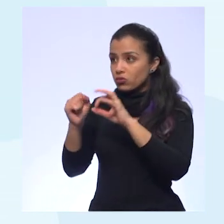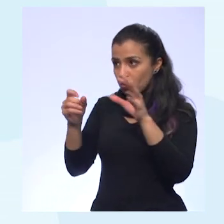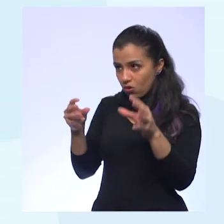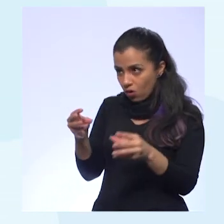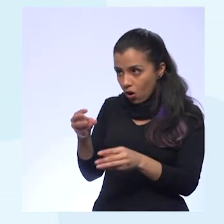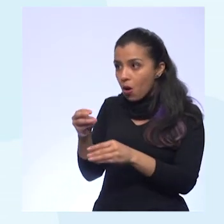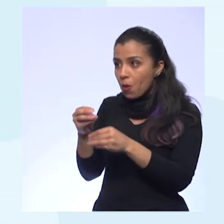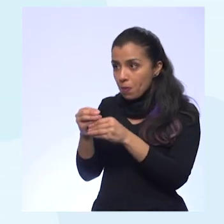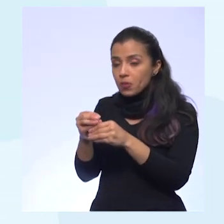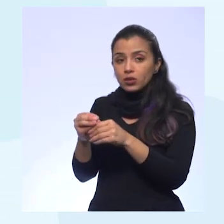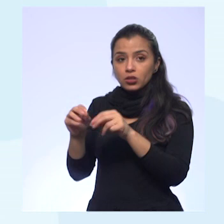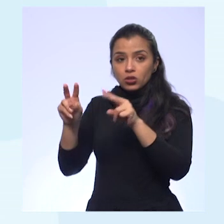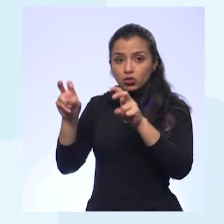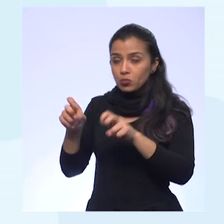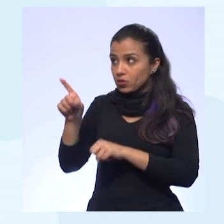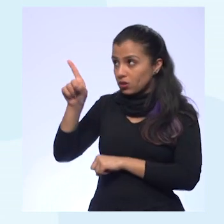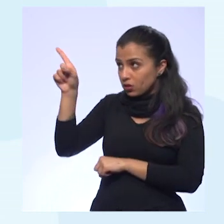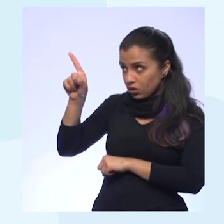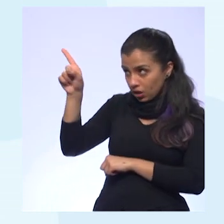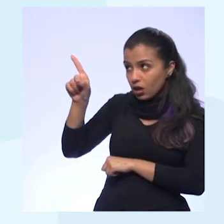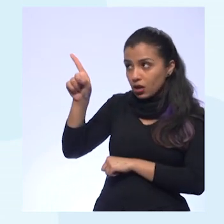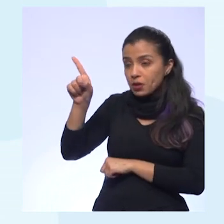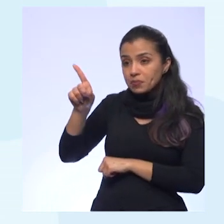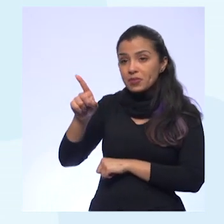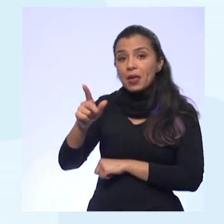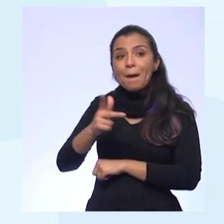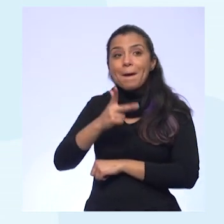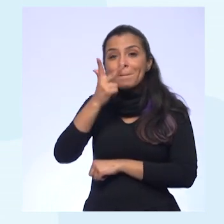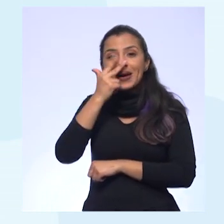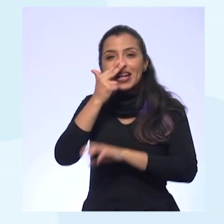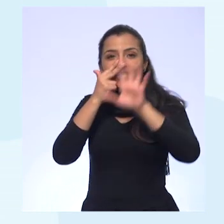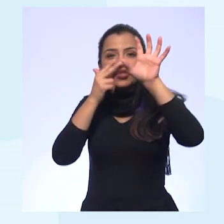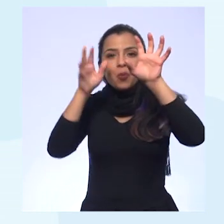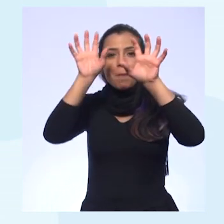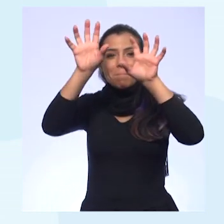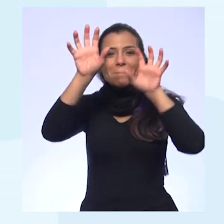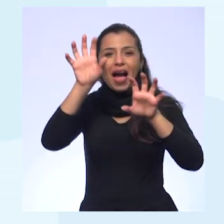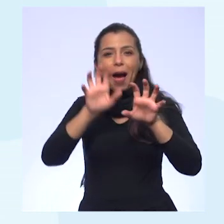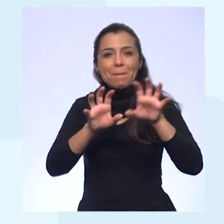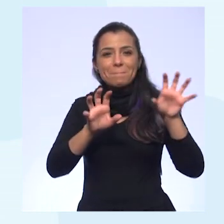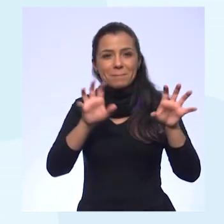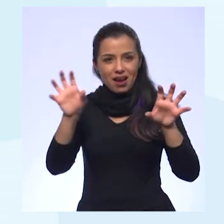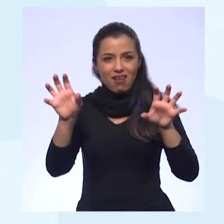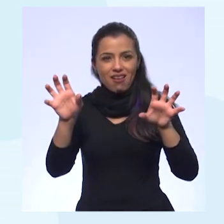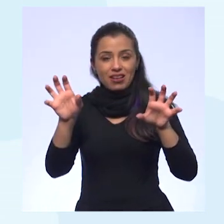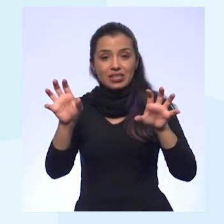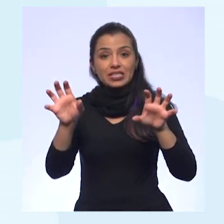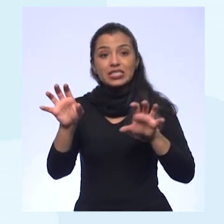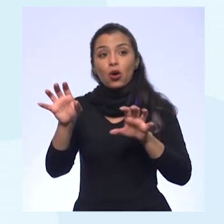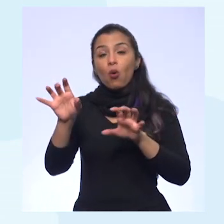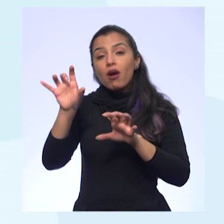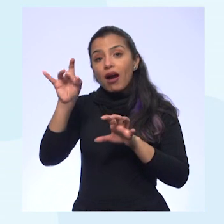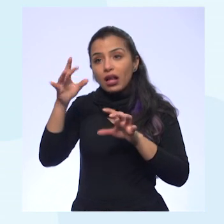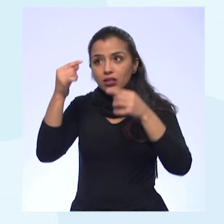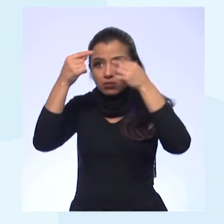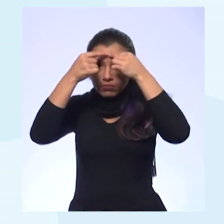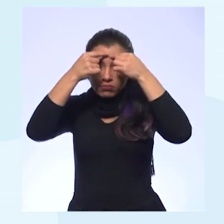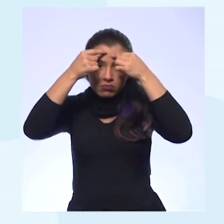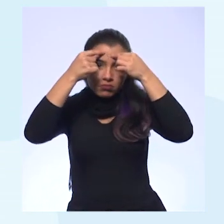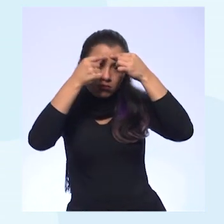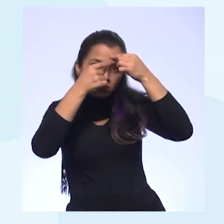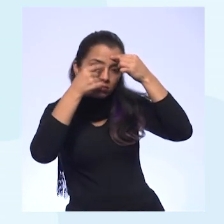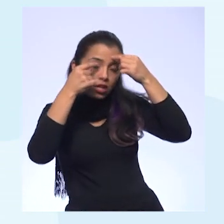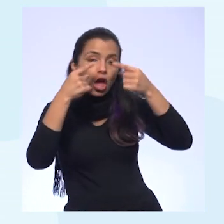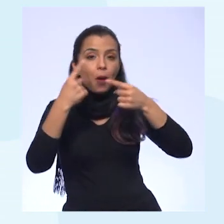coisa sobre essa figura do crânio, olha que interessante, parece um mapinha, né? E cada rachadura dessa aí, na verdade, é um encontro de